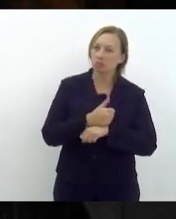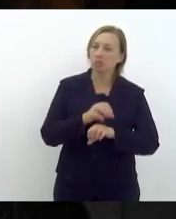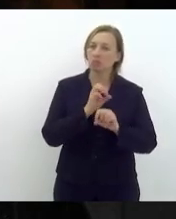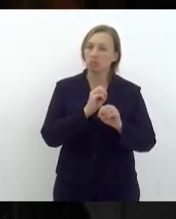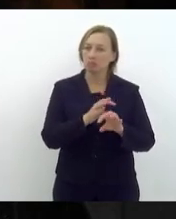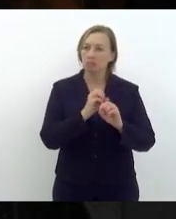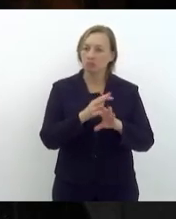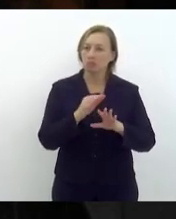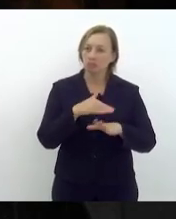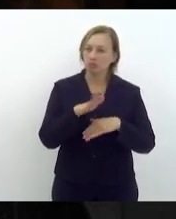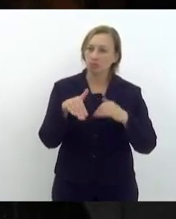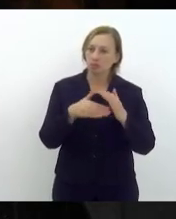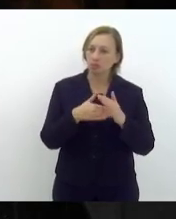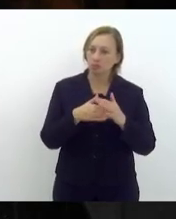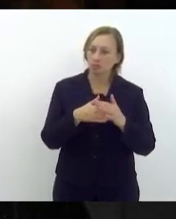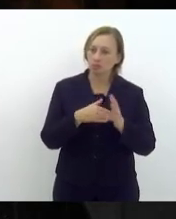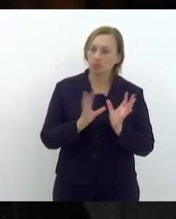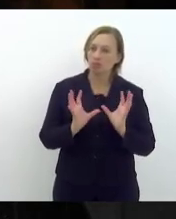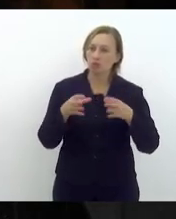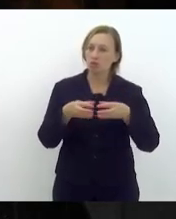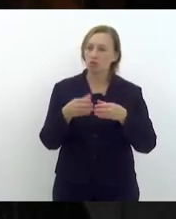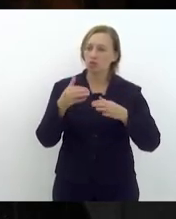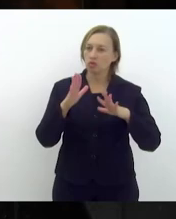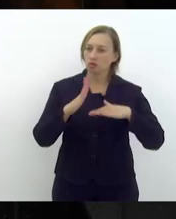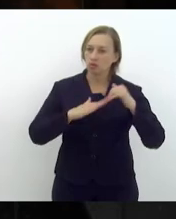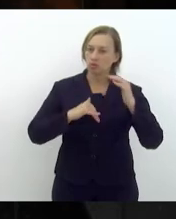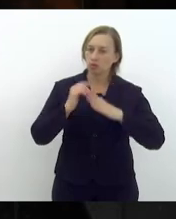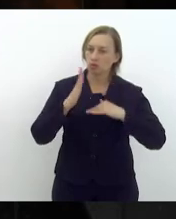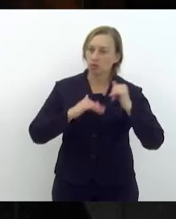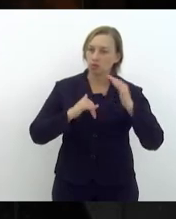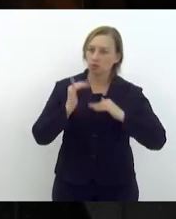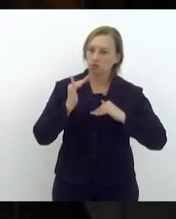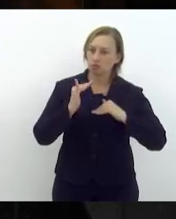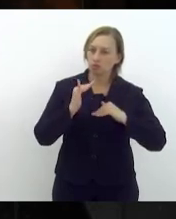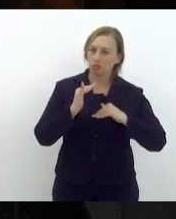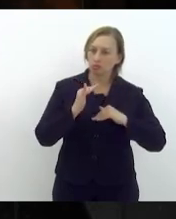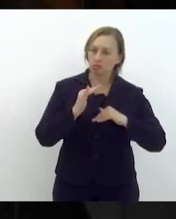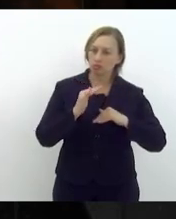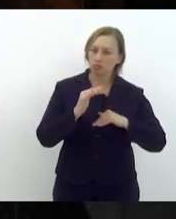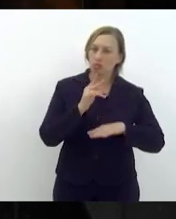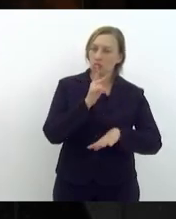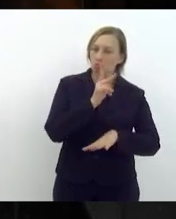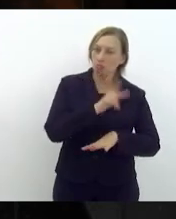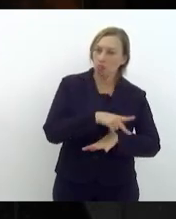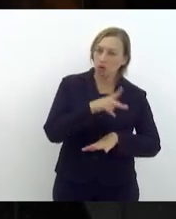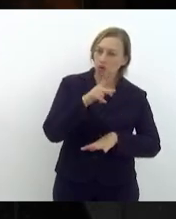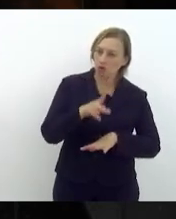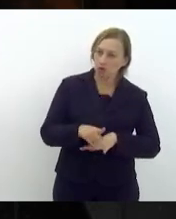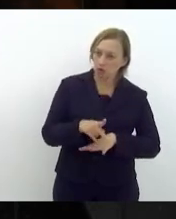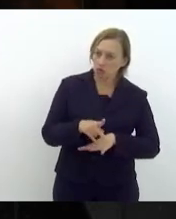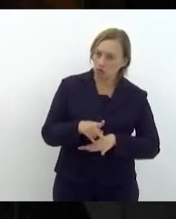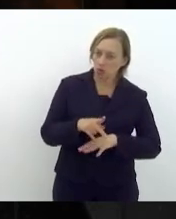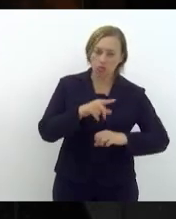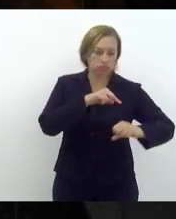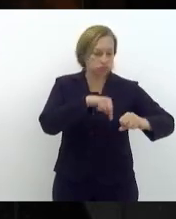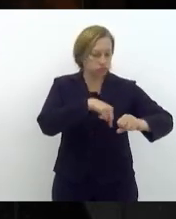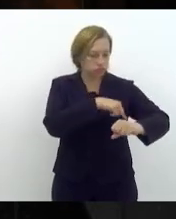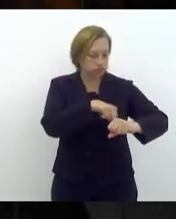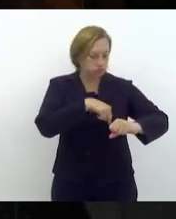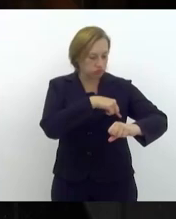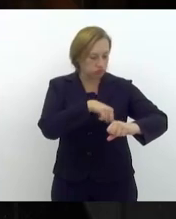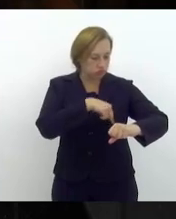como um todo como um conjunto de profissionais seja eles aqueles que compõem a carreira do magistério